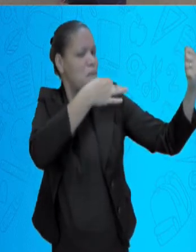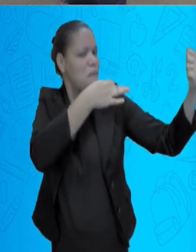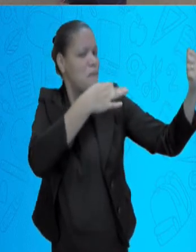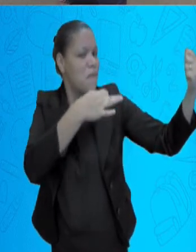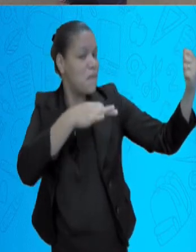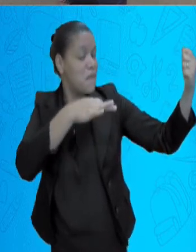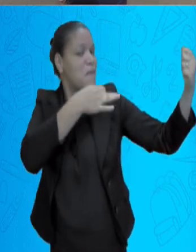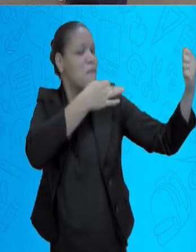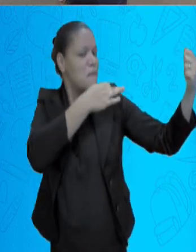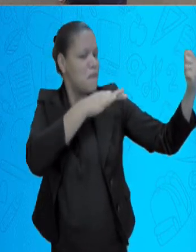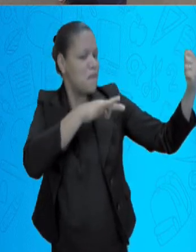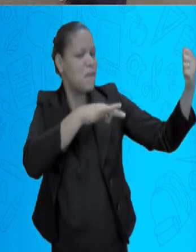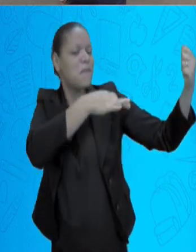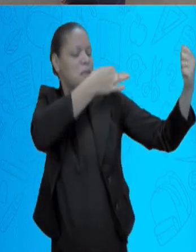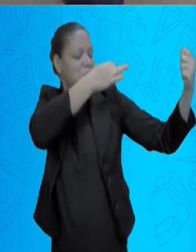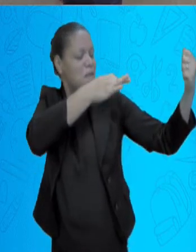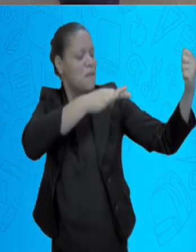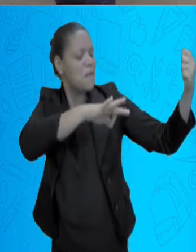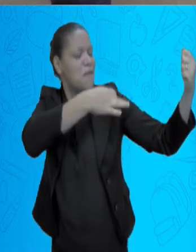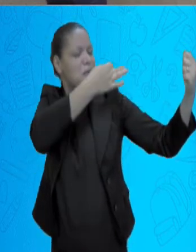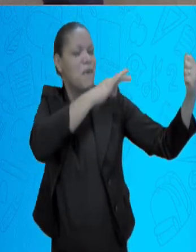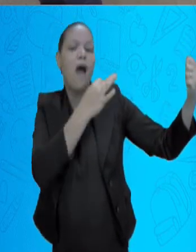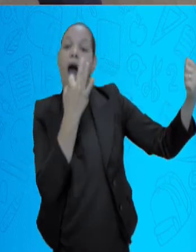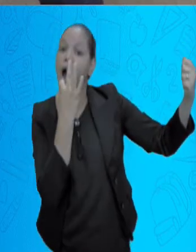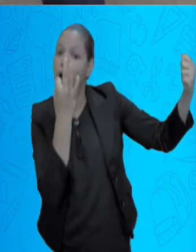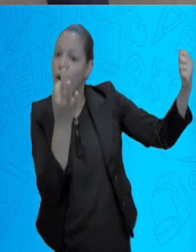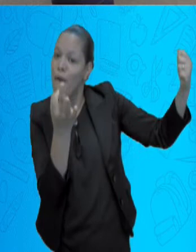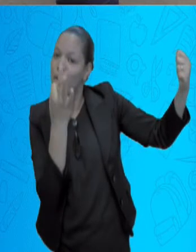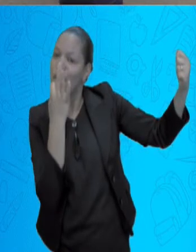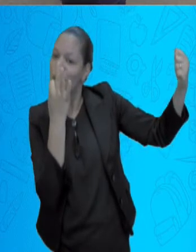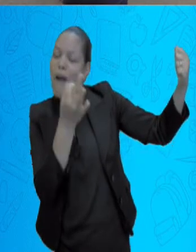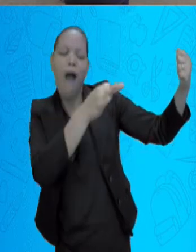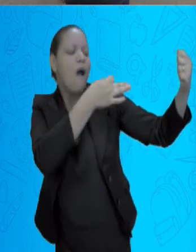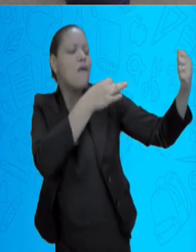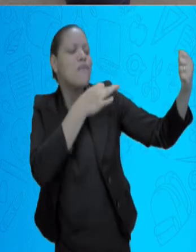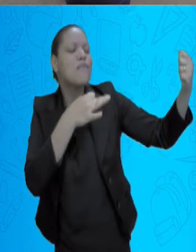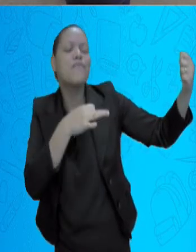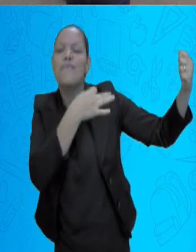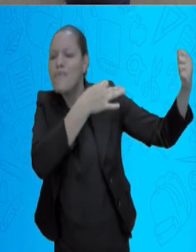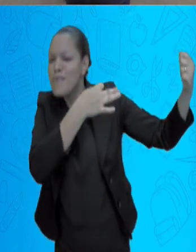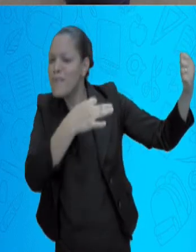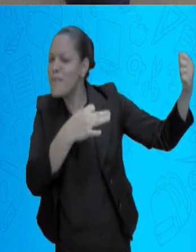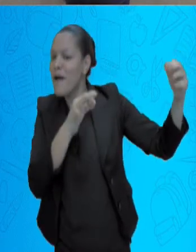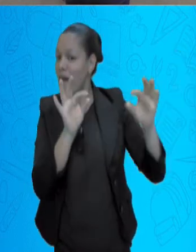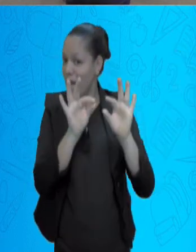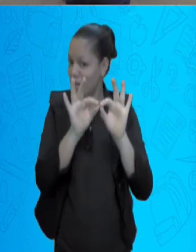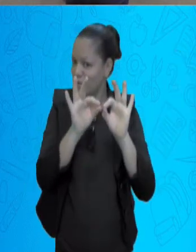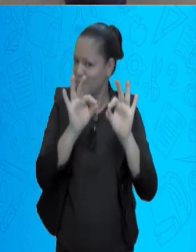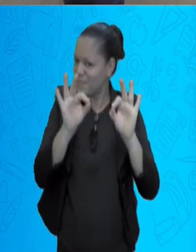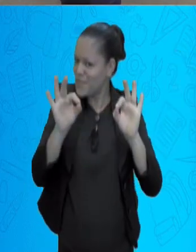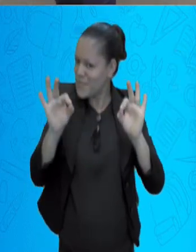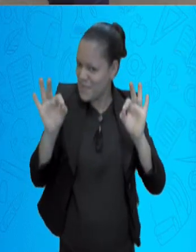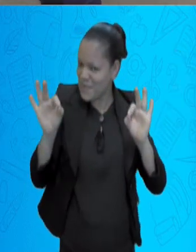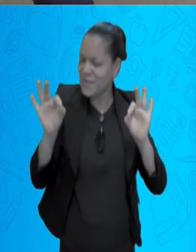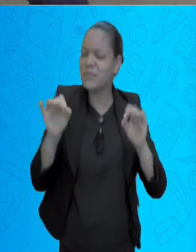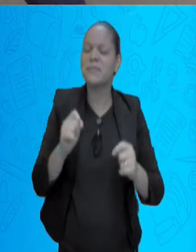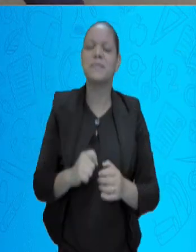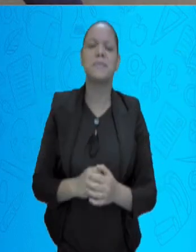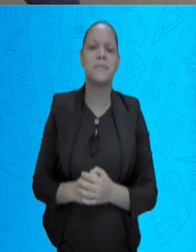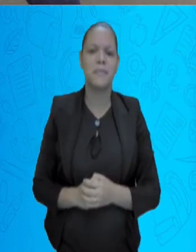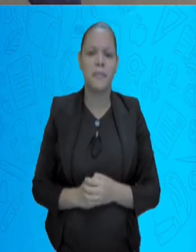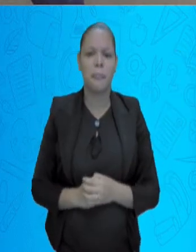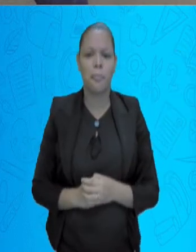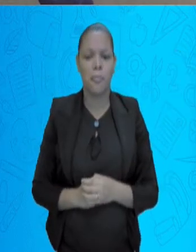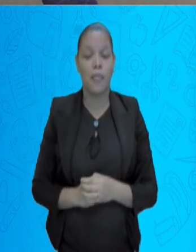no caso, sai através das cordas. Então, a gente vai ligar, ele é um instrumento de corda.